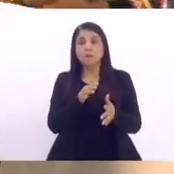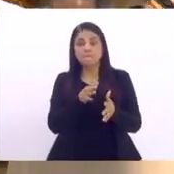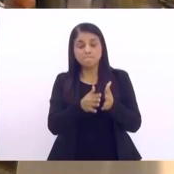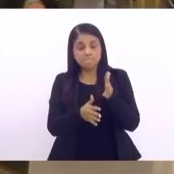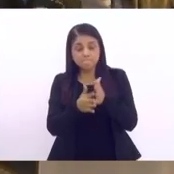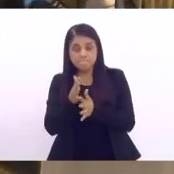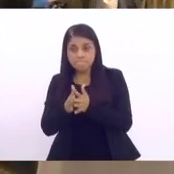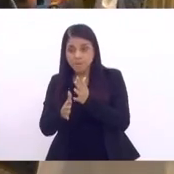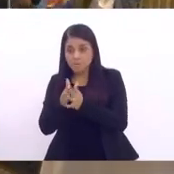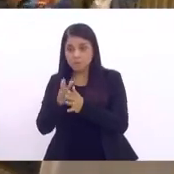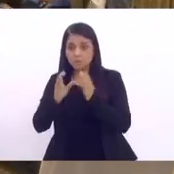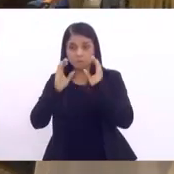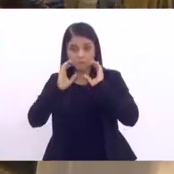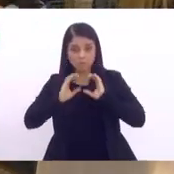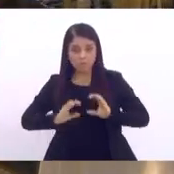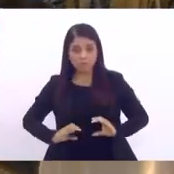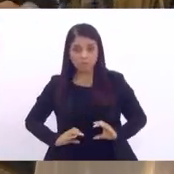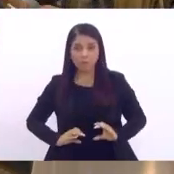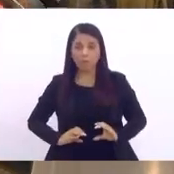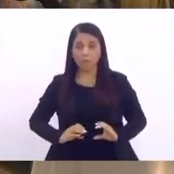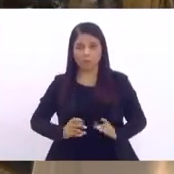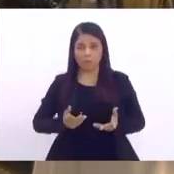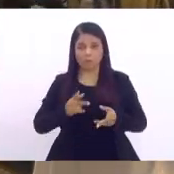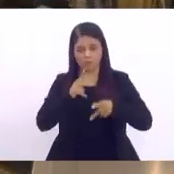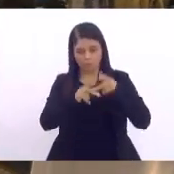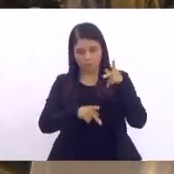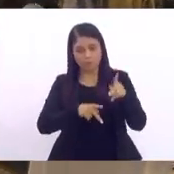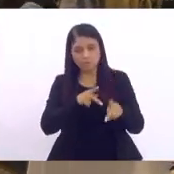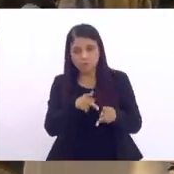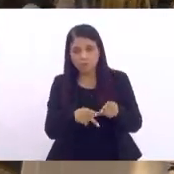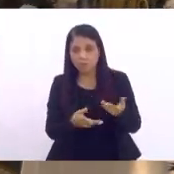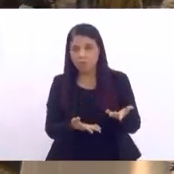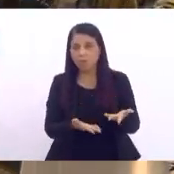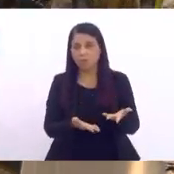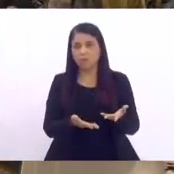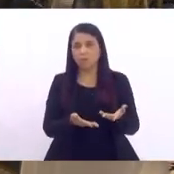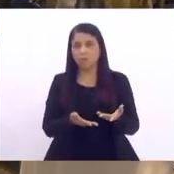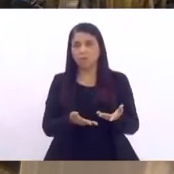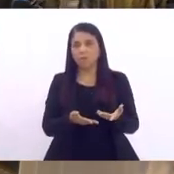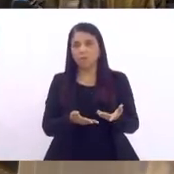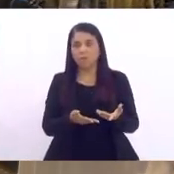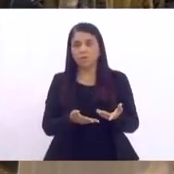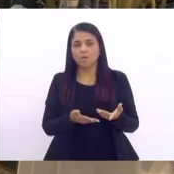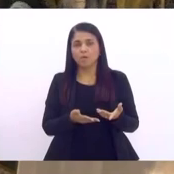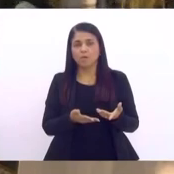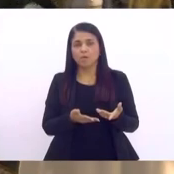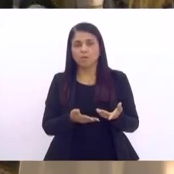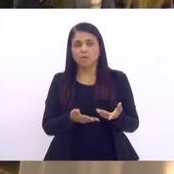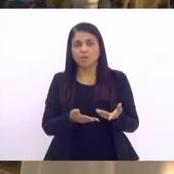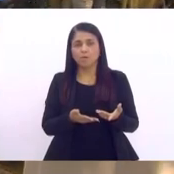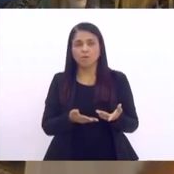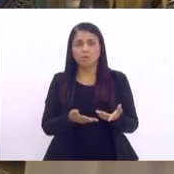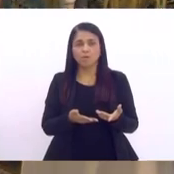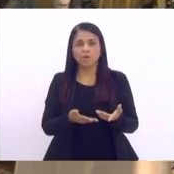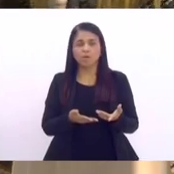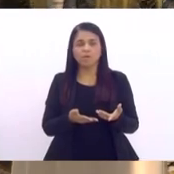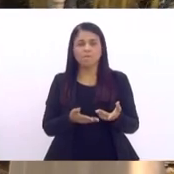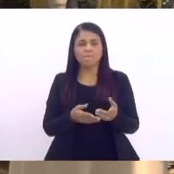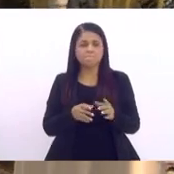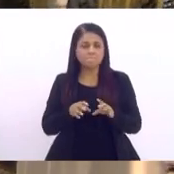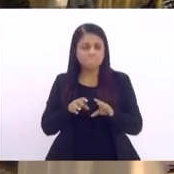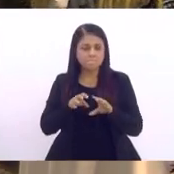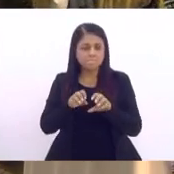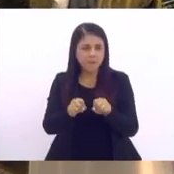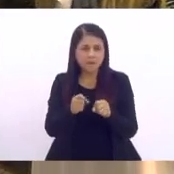e, obviamente, pega um milionésimo dos bandidos do Estado. Então, era só para dizer